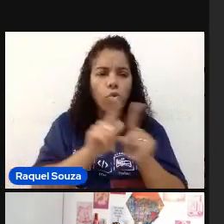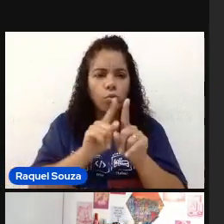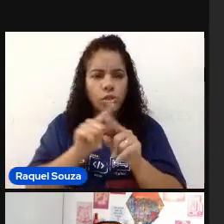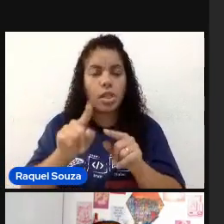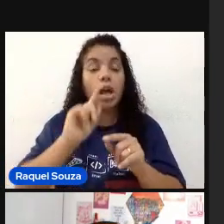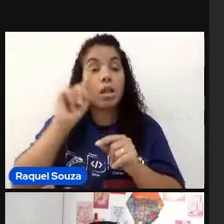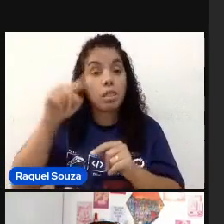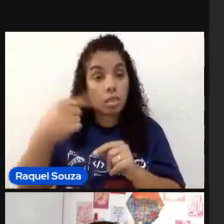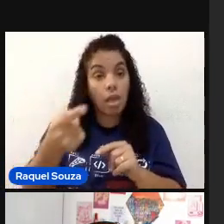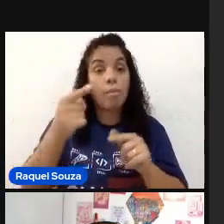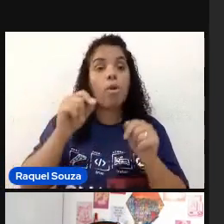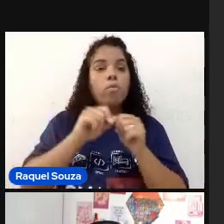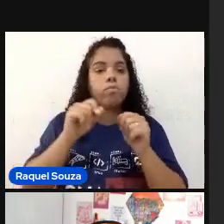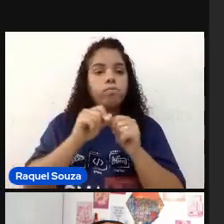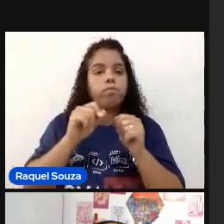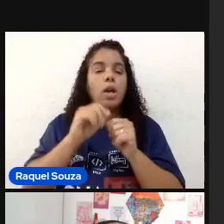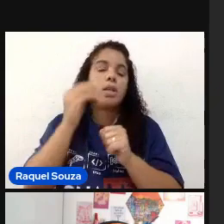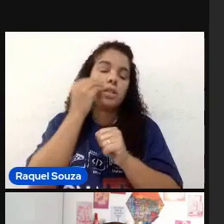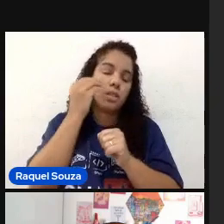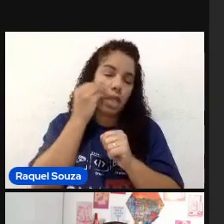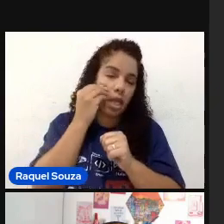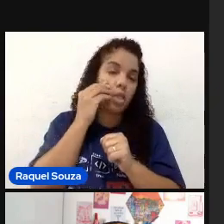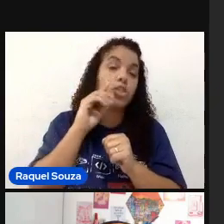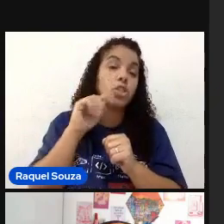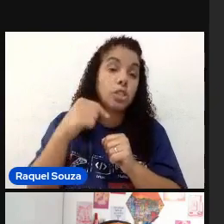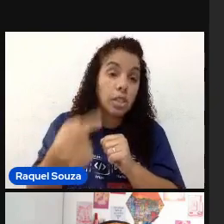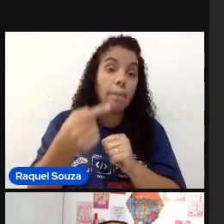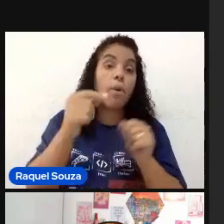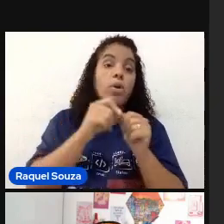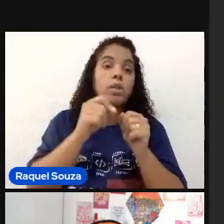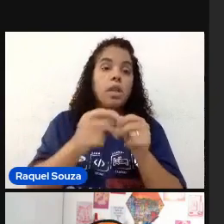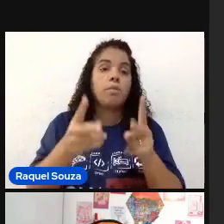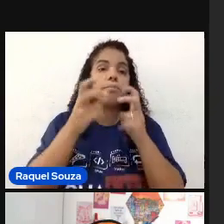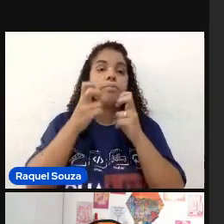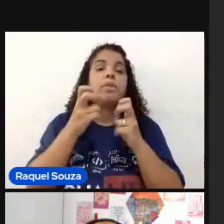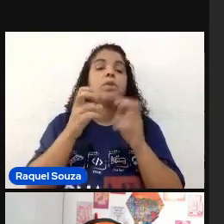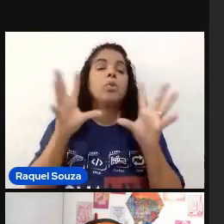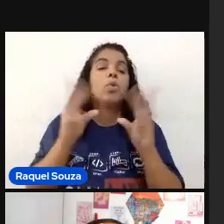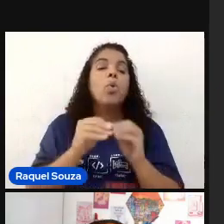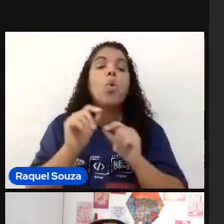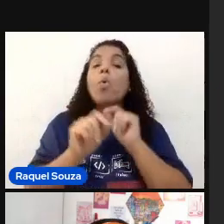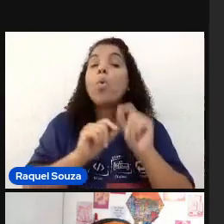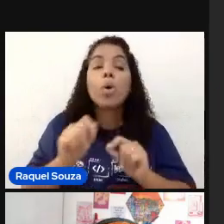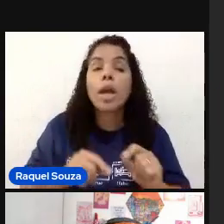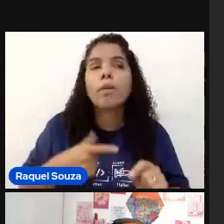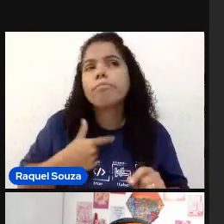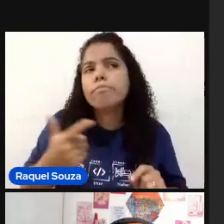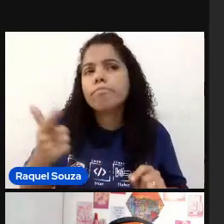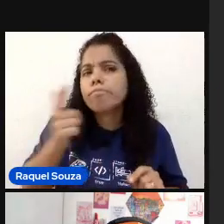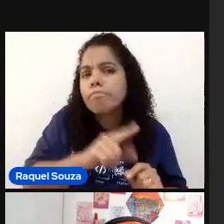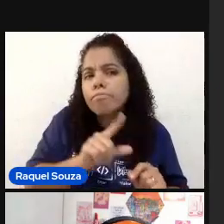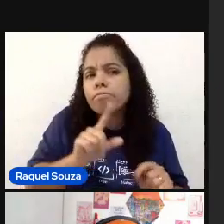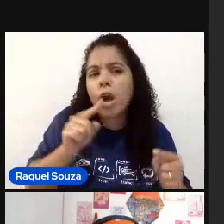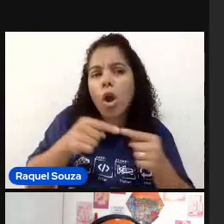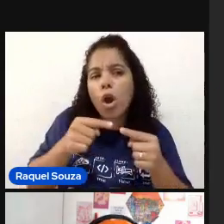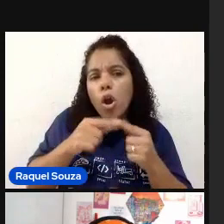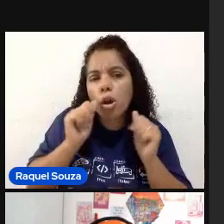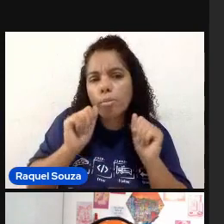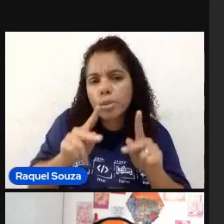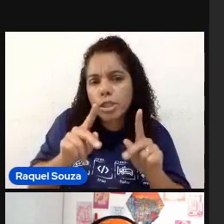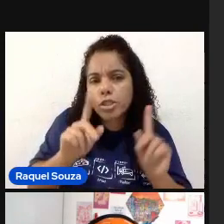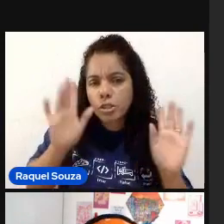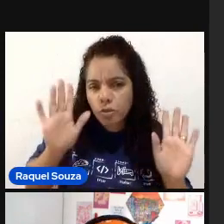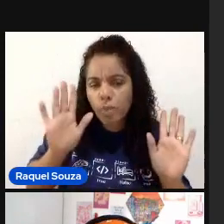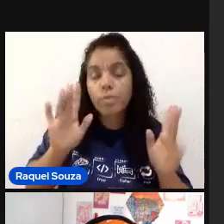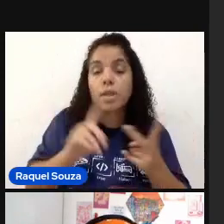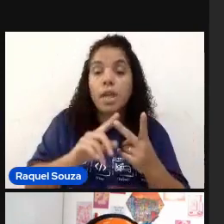disso, eu realizo esses testes e eu extraio as seguintes conclusões. Nós conseguimos atingir o nosso objetivo, ou seja, eu